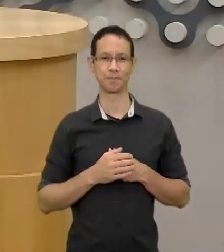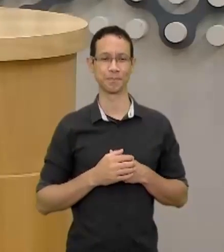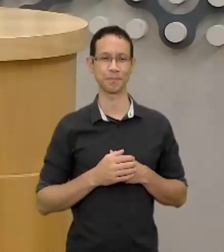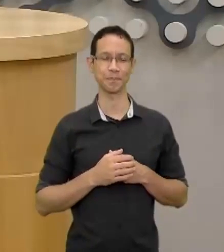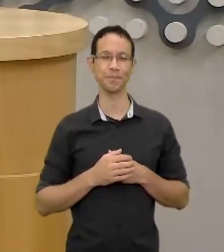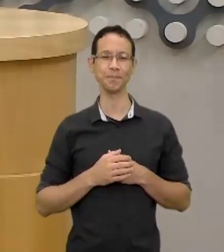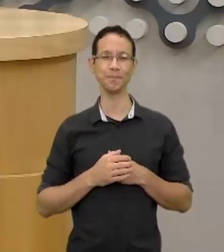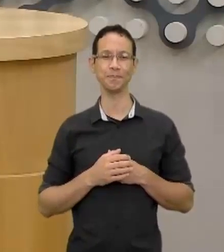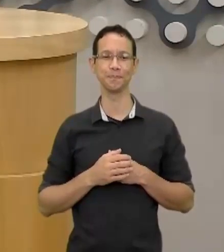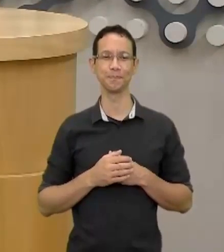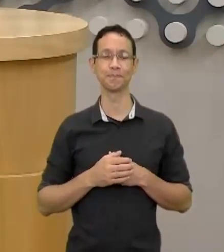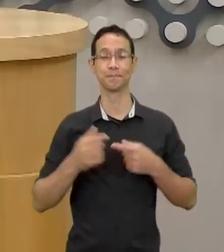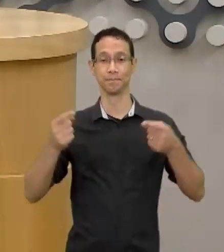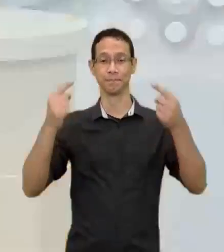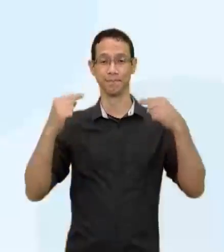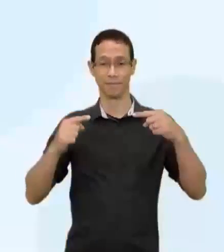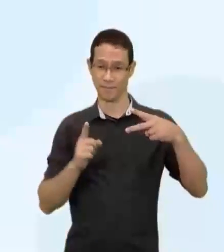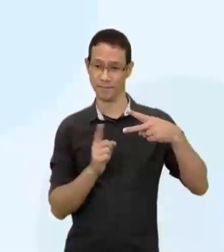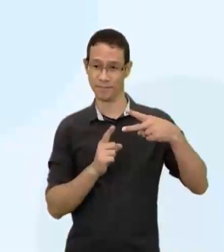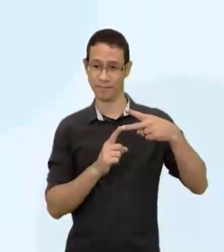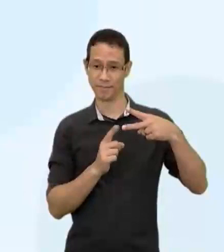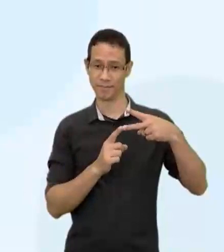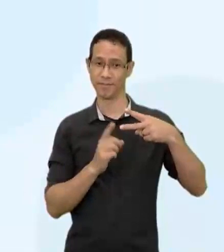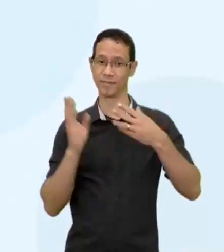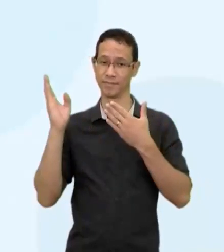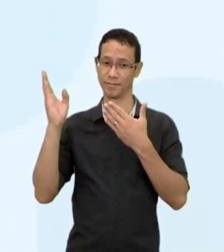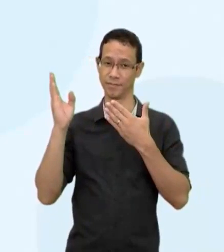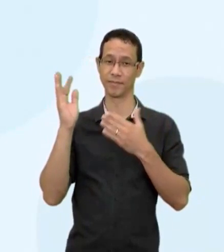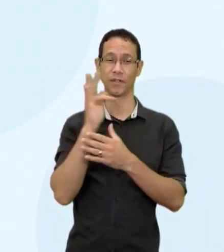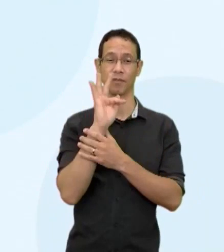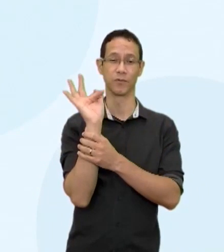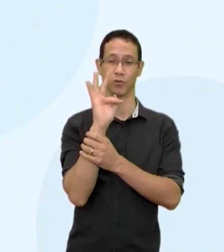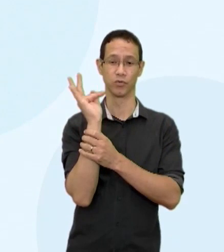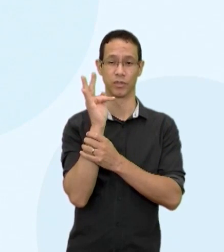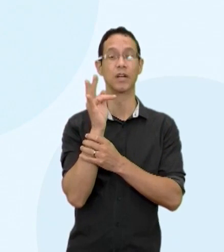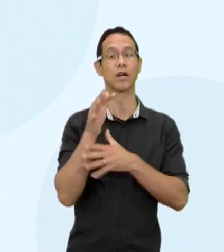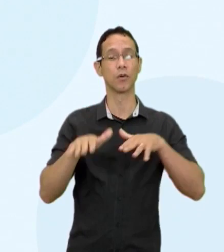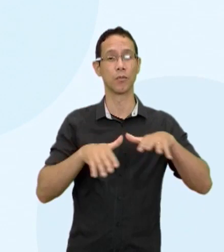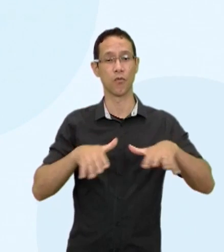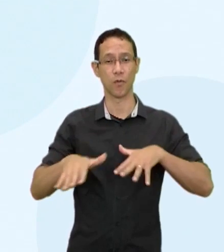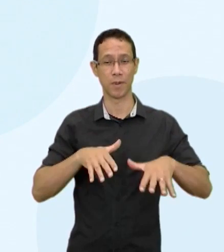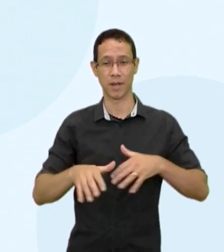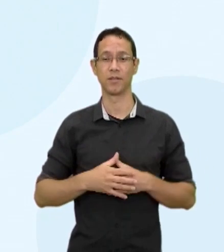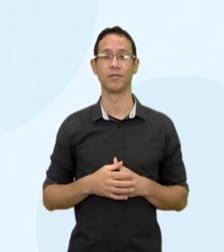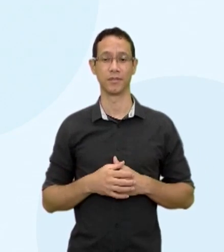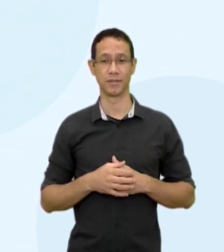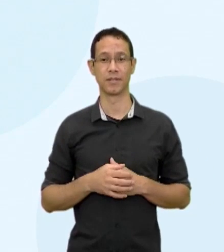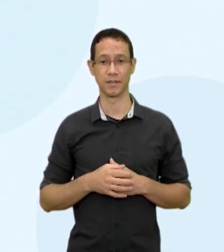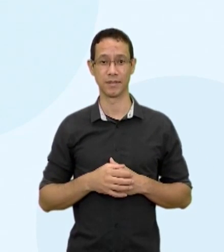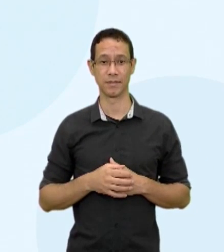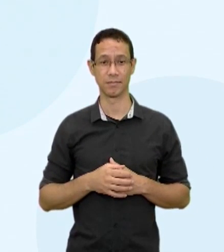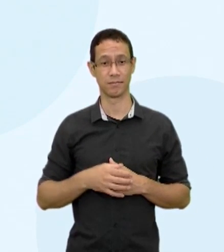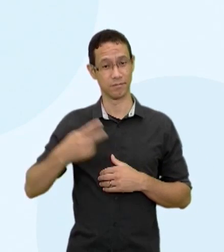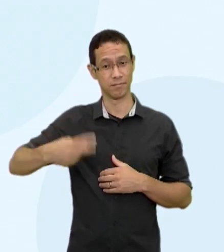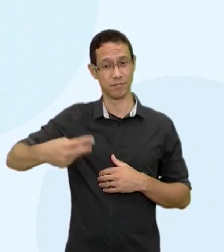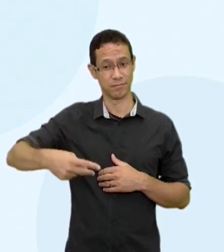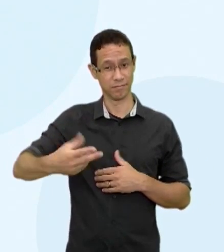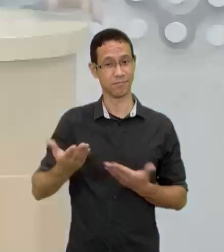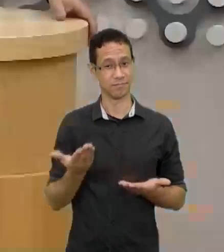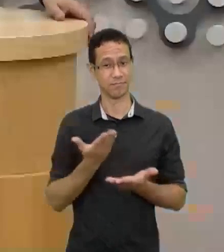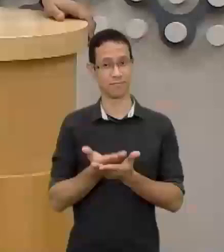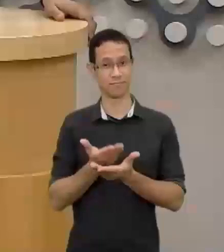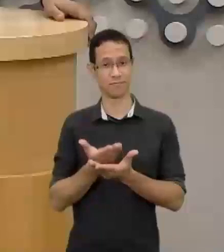isso aí. Aí, o 2, fisiologia do movimento. E por coincidência é esse aqui, né? Aliás, é bom